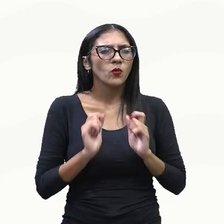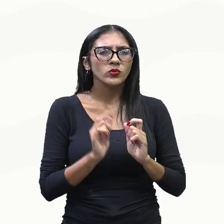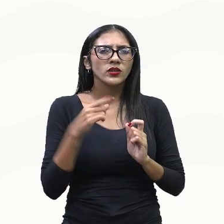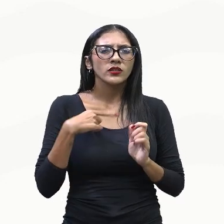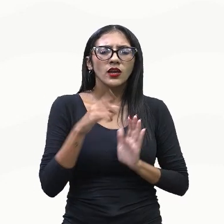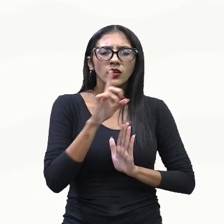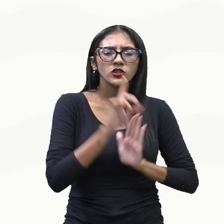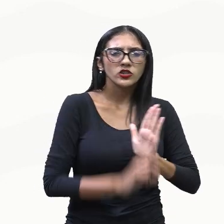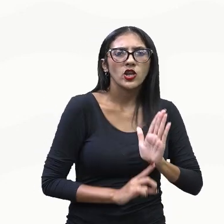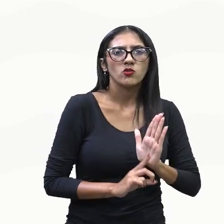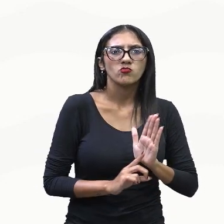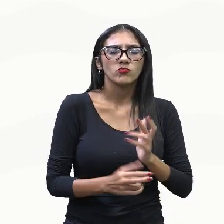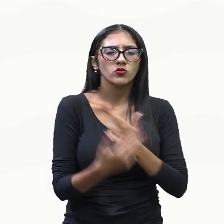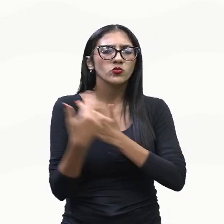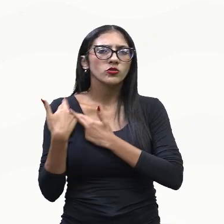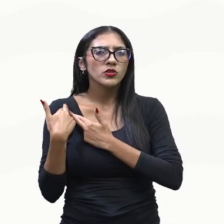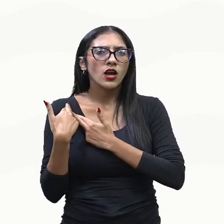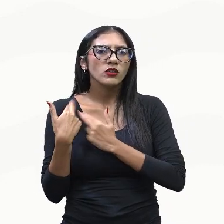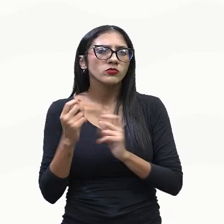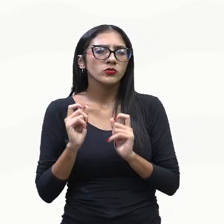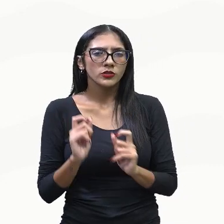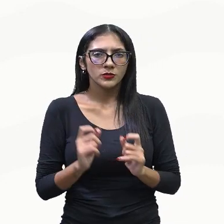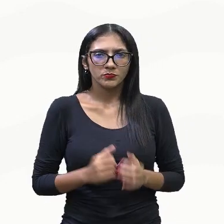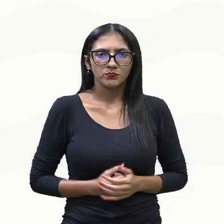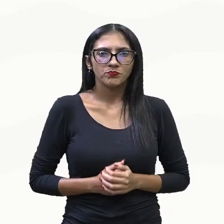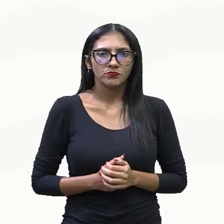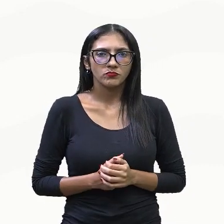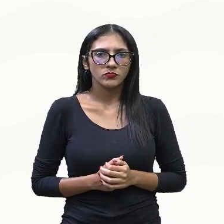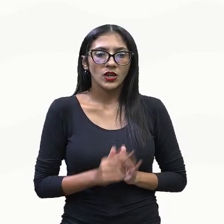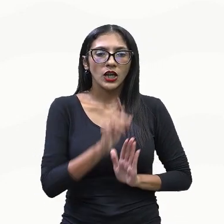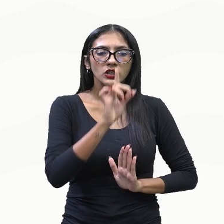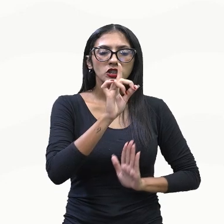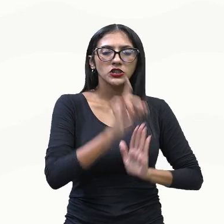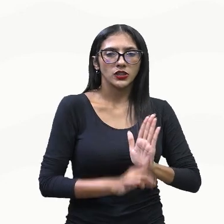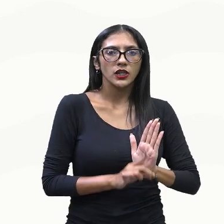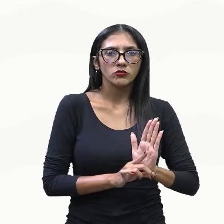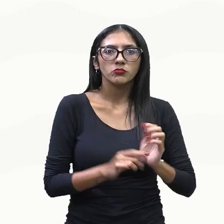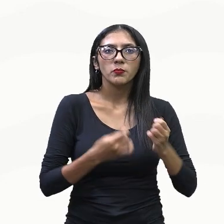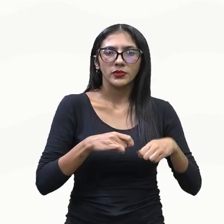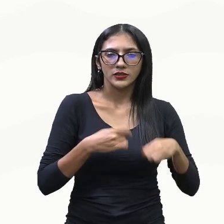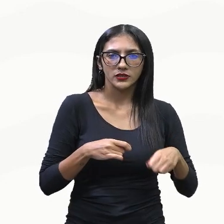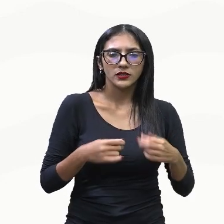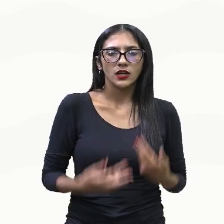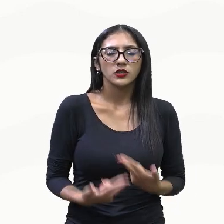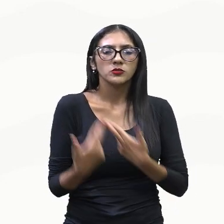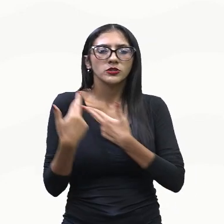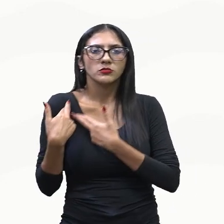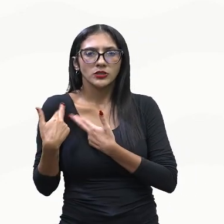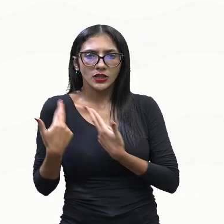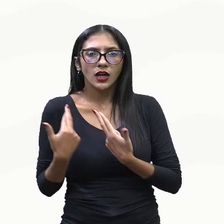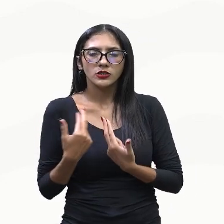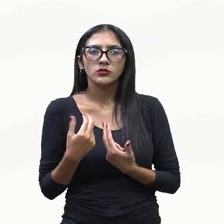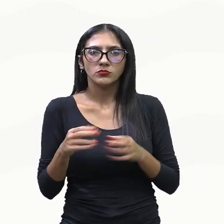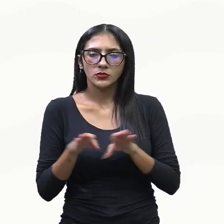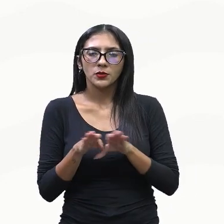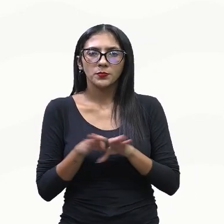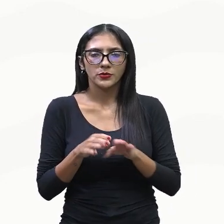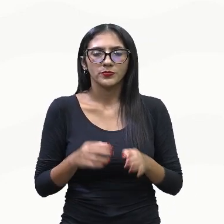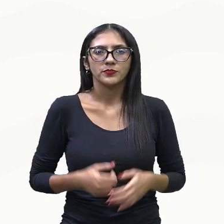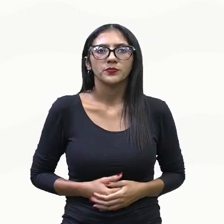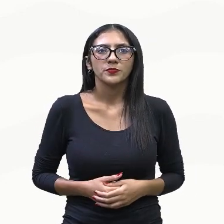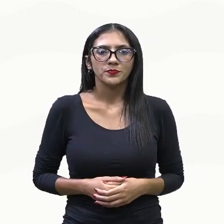que é dever? Né? Um eu sou obrigado a fazer, o outro eu recebo em troca. Quem é quem nessa história? Vamos aprender daqui a